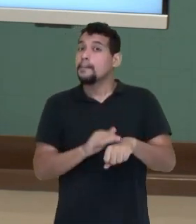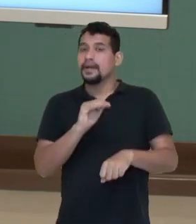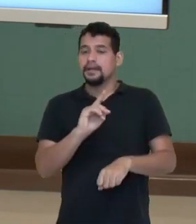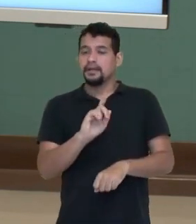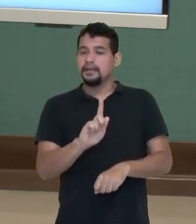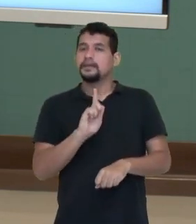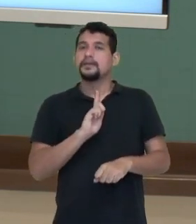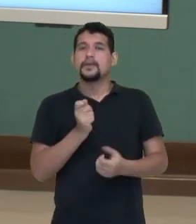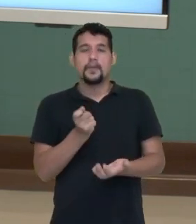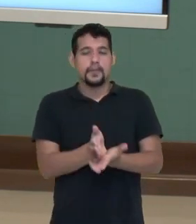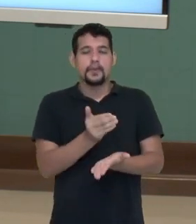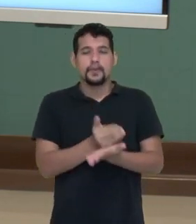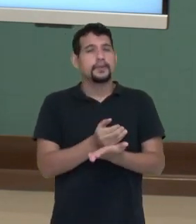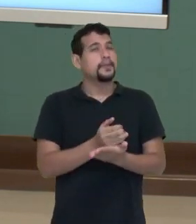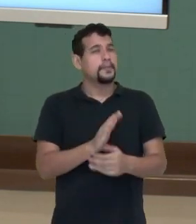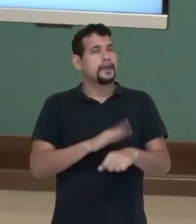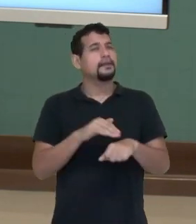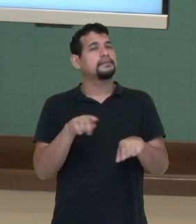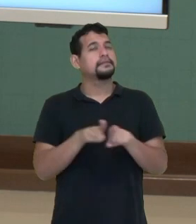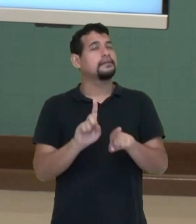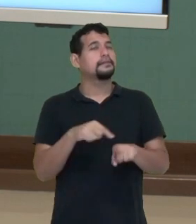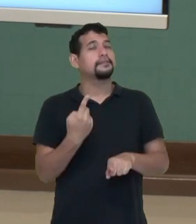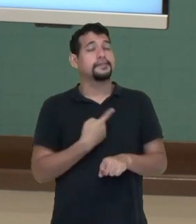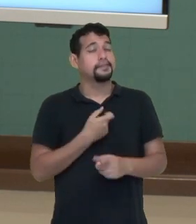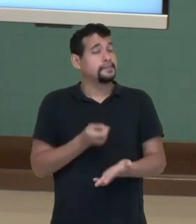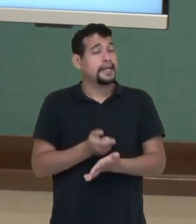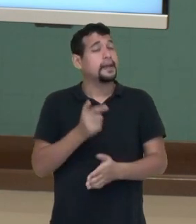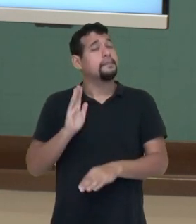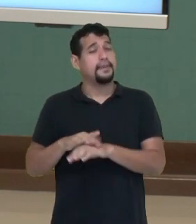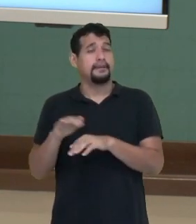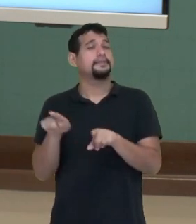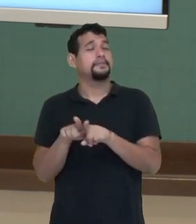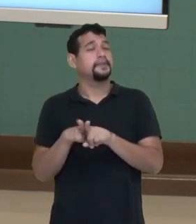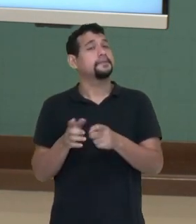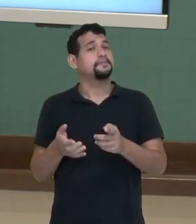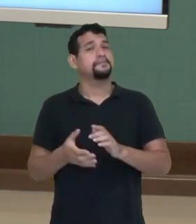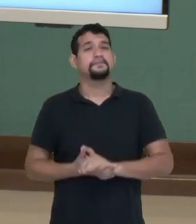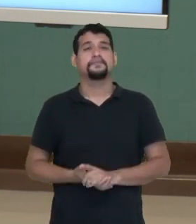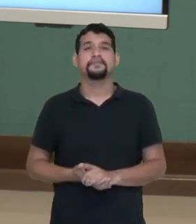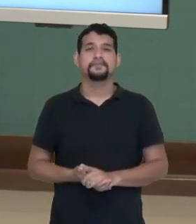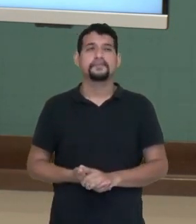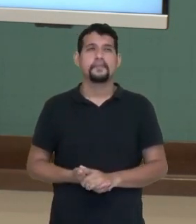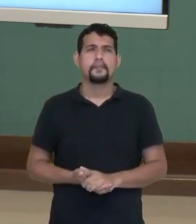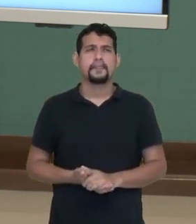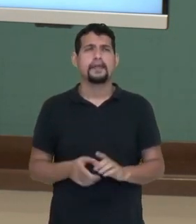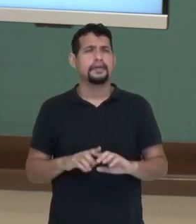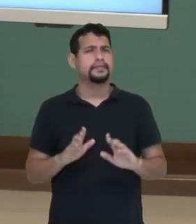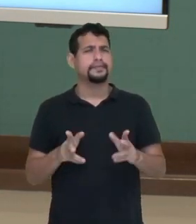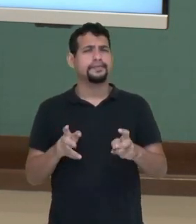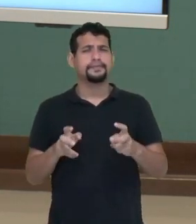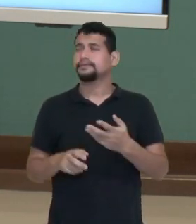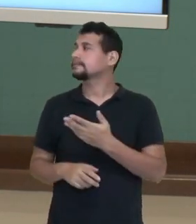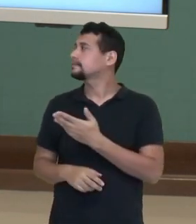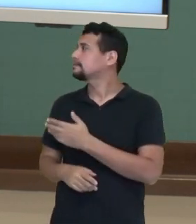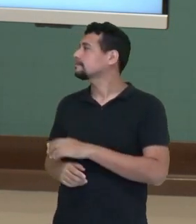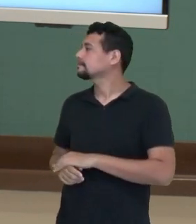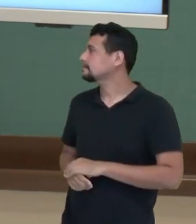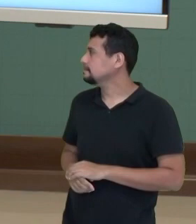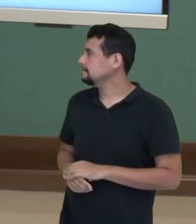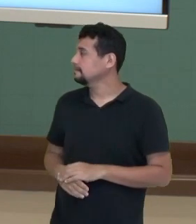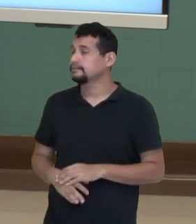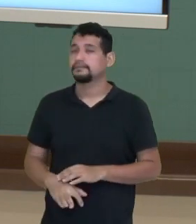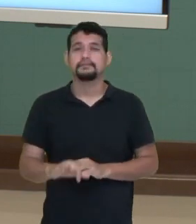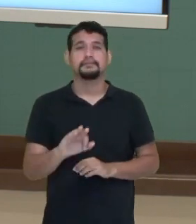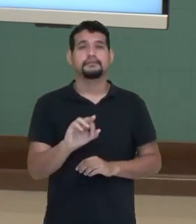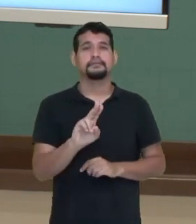deste bolo, mais nós vamos pagar, tá bom? Então olha aqui, função